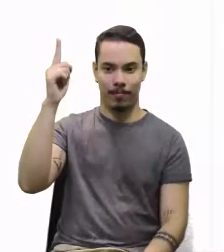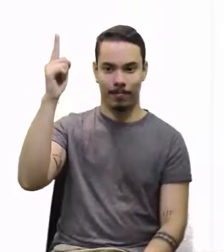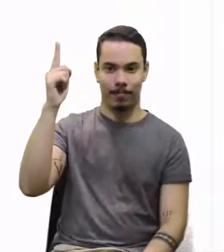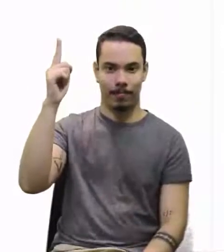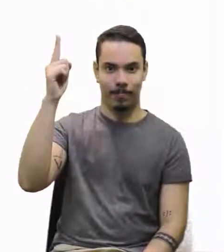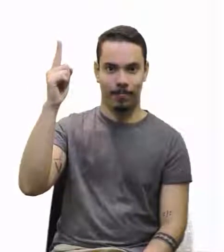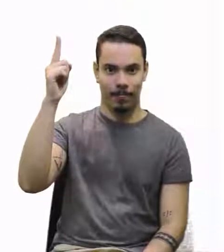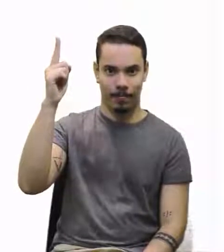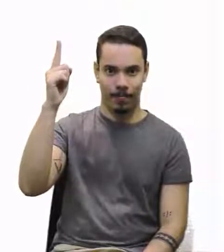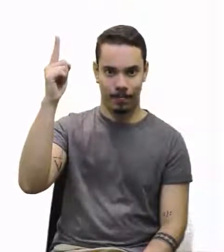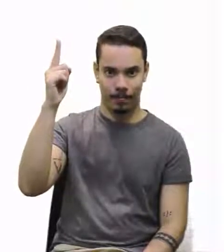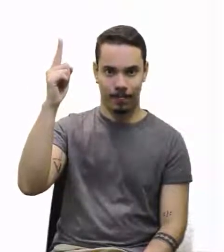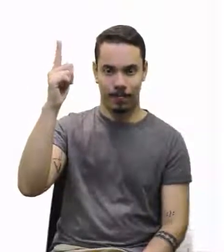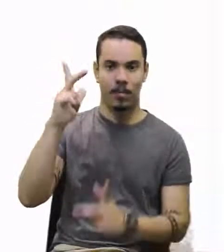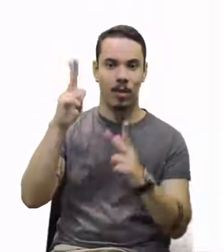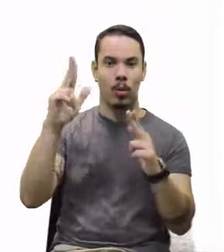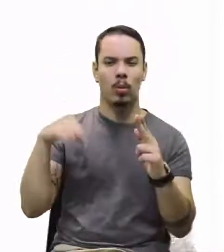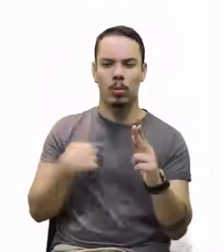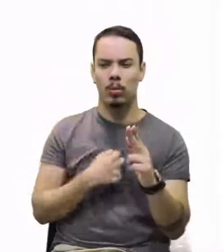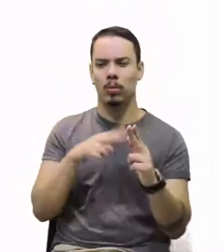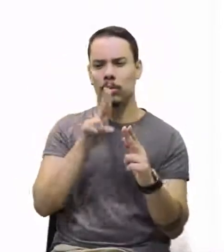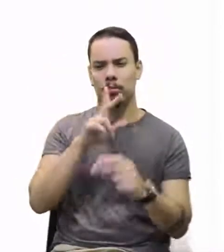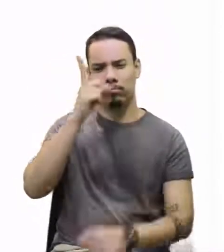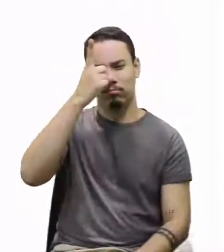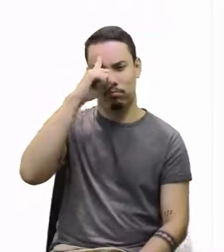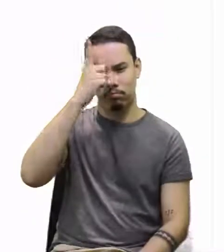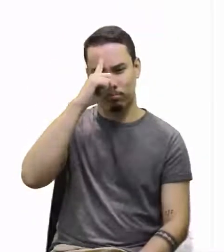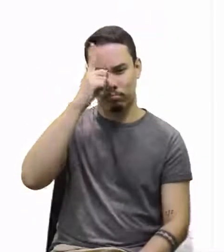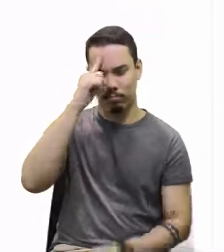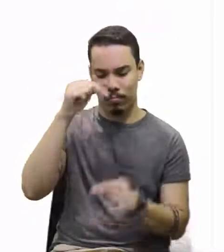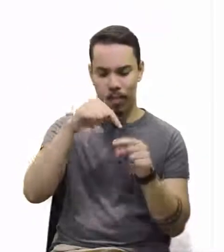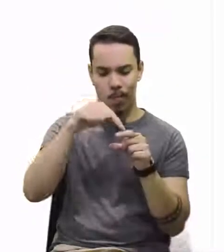Dos parafusos lá que a gente utiliza no dia a dia.